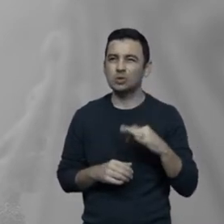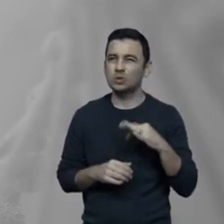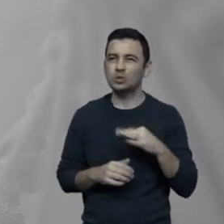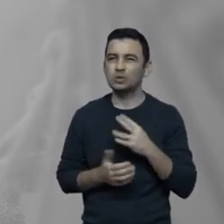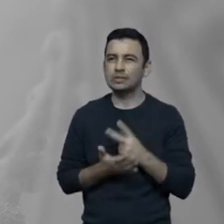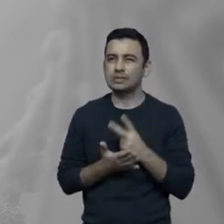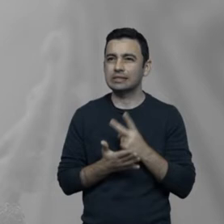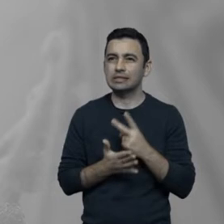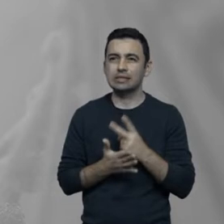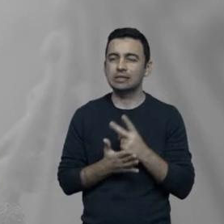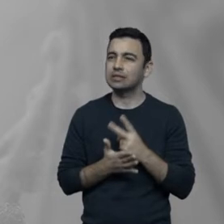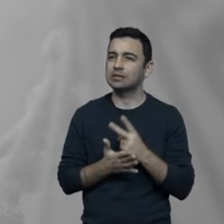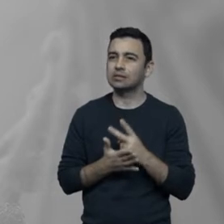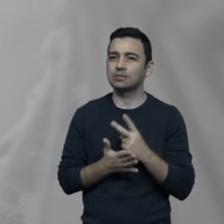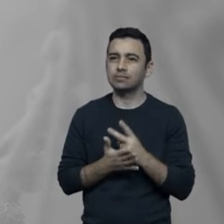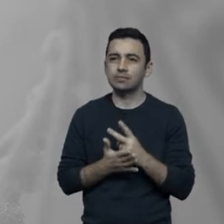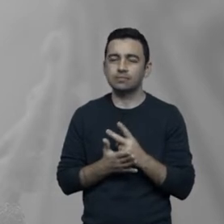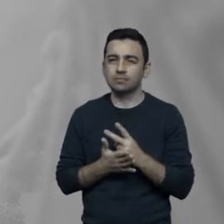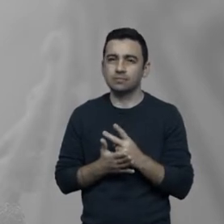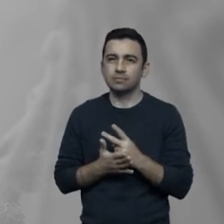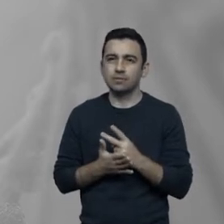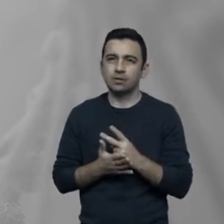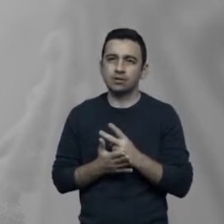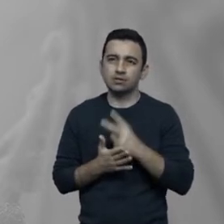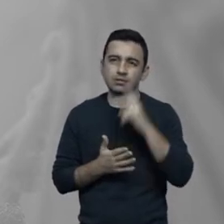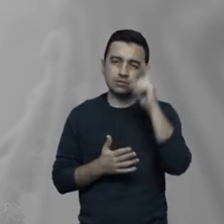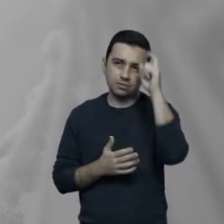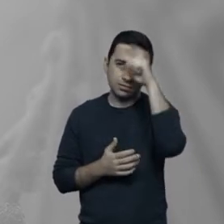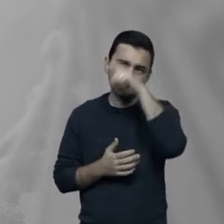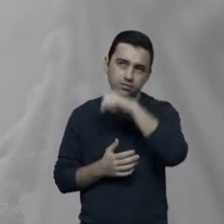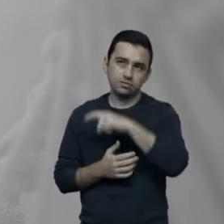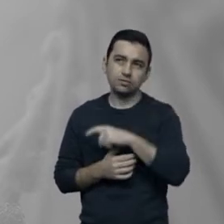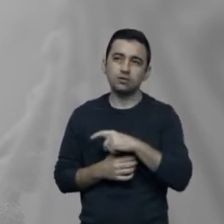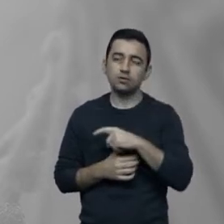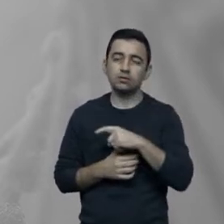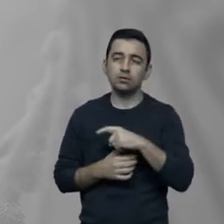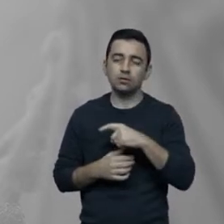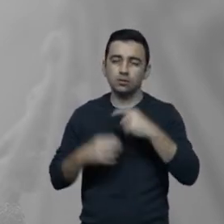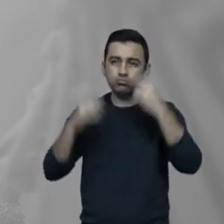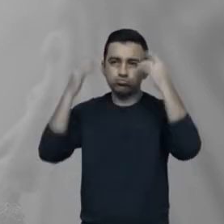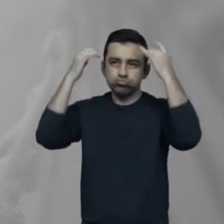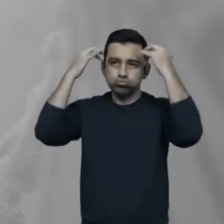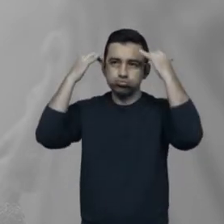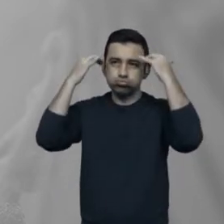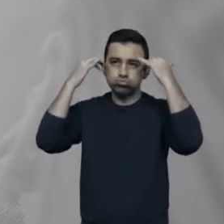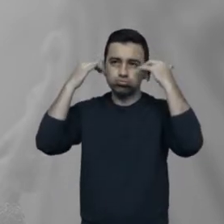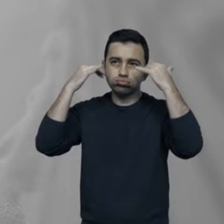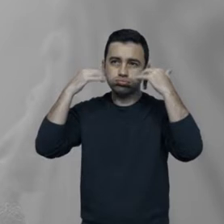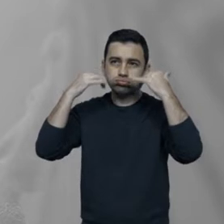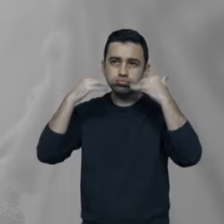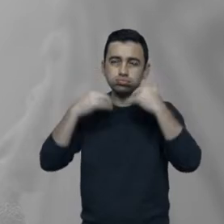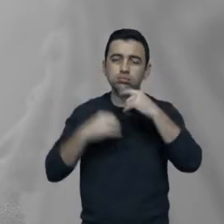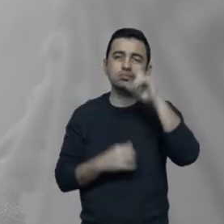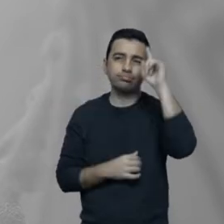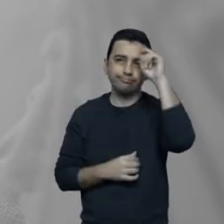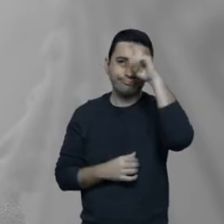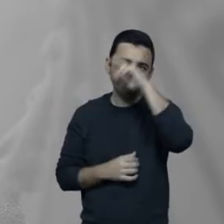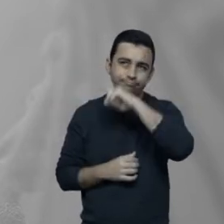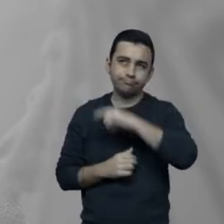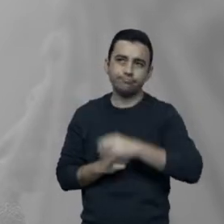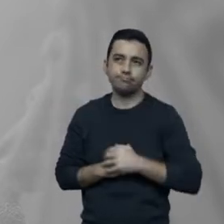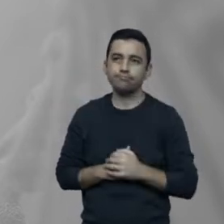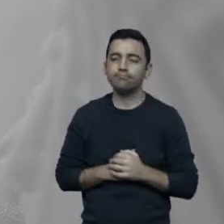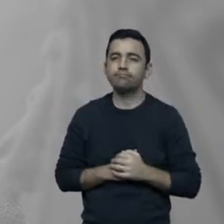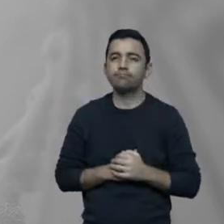não uma dificuldade de suar, né? Então ele sentia muito calor porque o suor refrigera o nosso corpo. O avô,